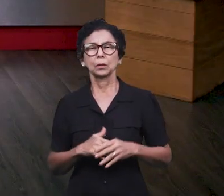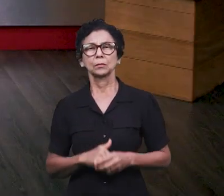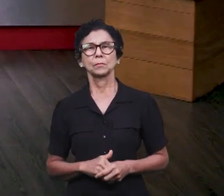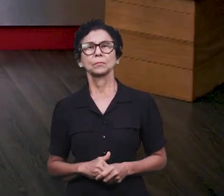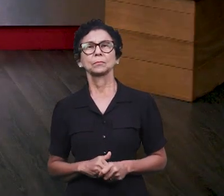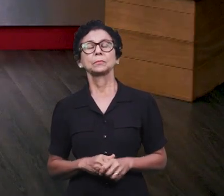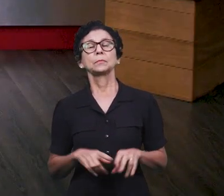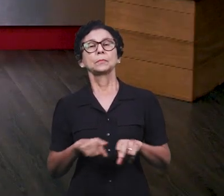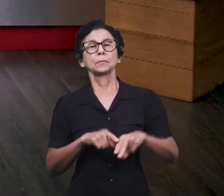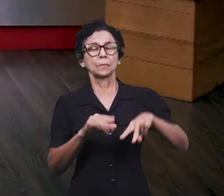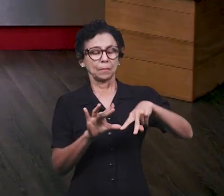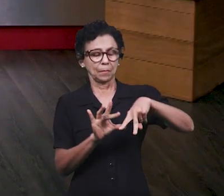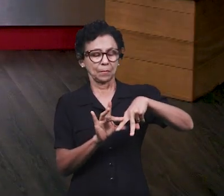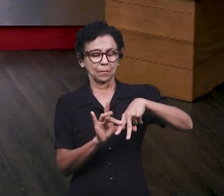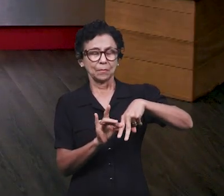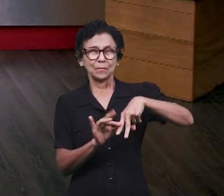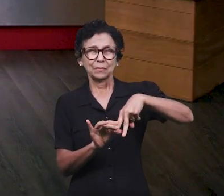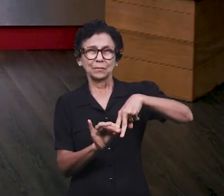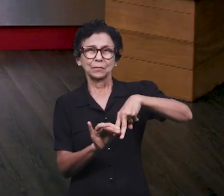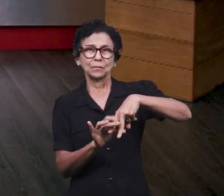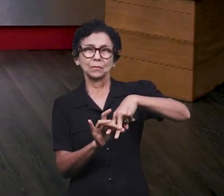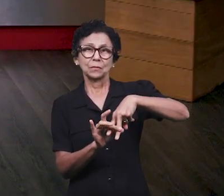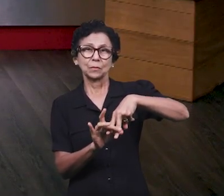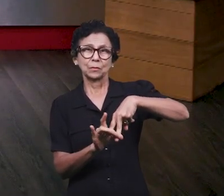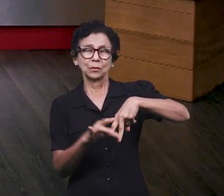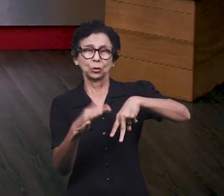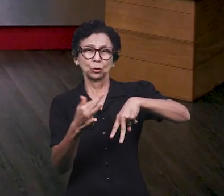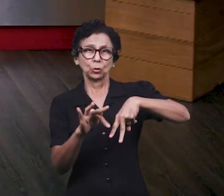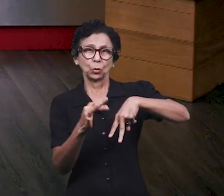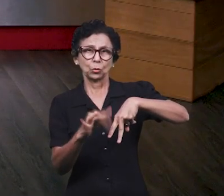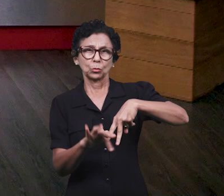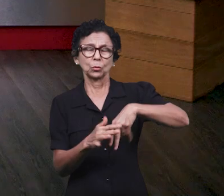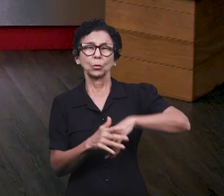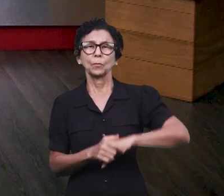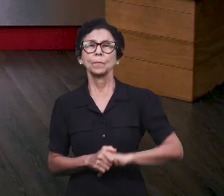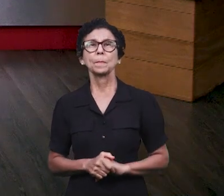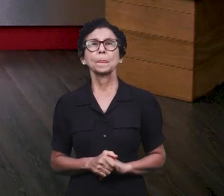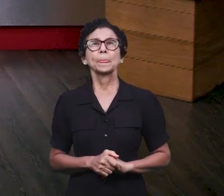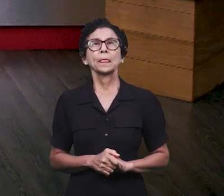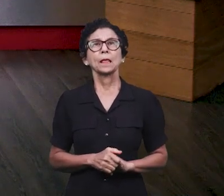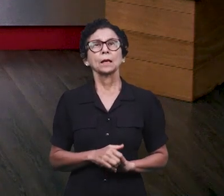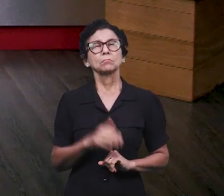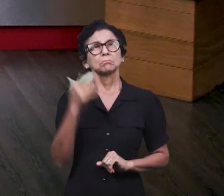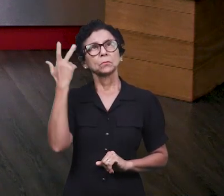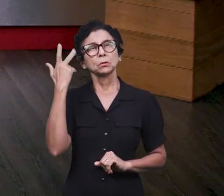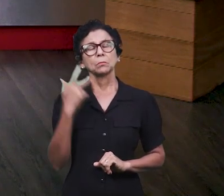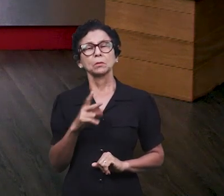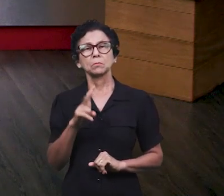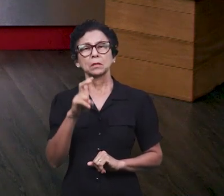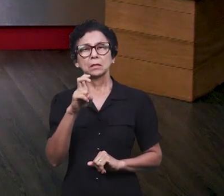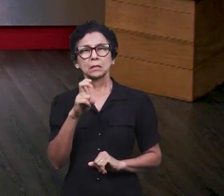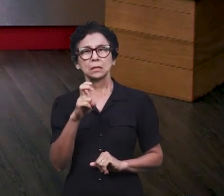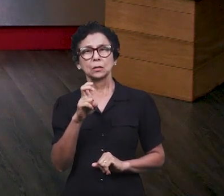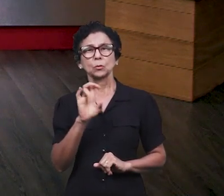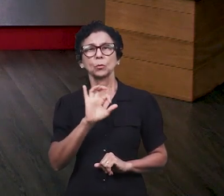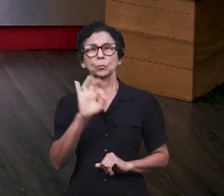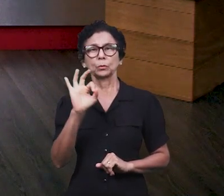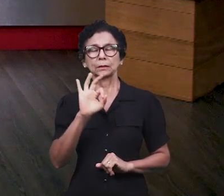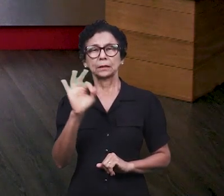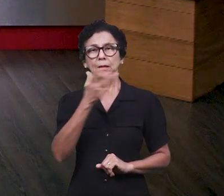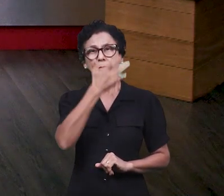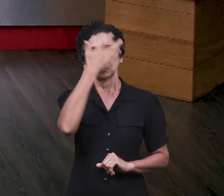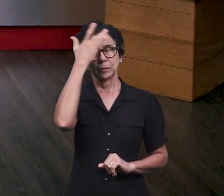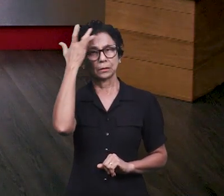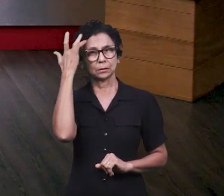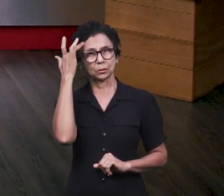A fibromialgia ela é um problema bastante comum, visto que pelo menos 5% dos pacientes que vão ao